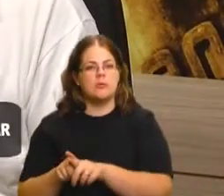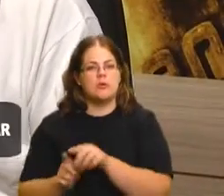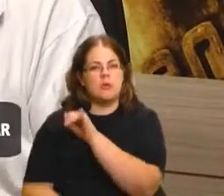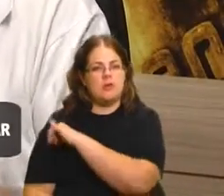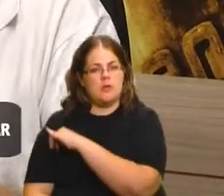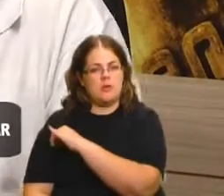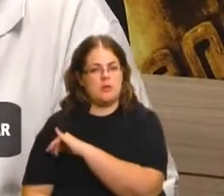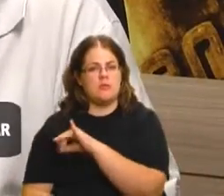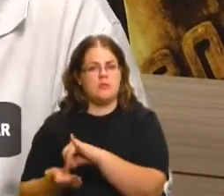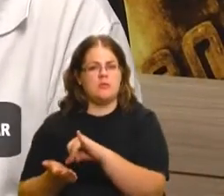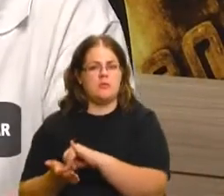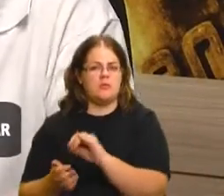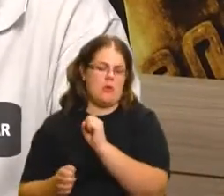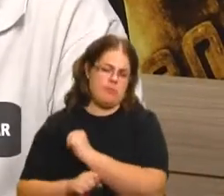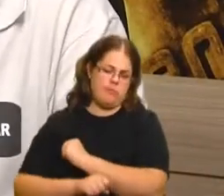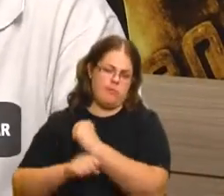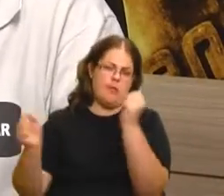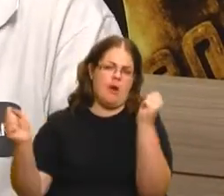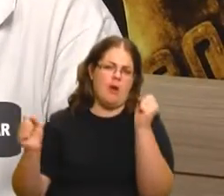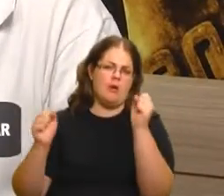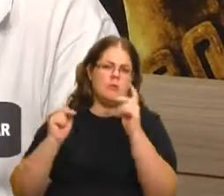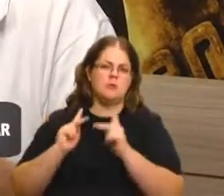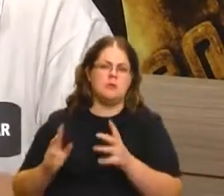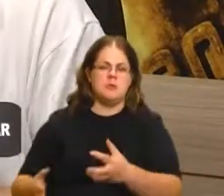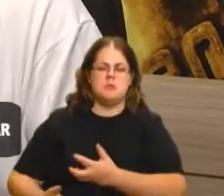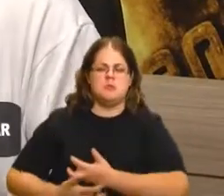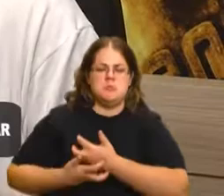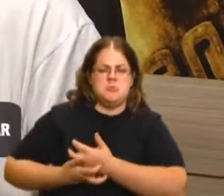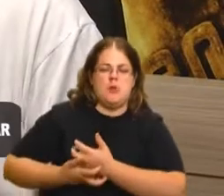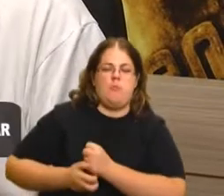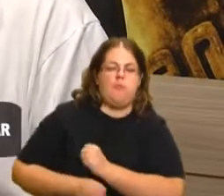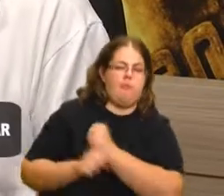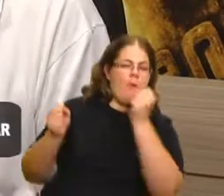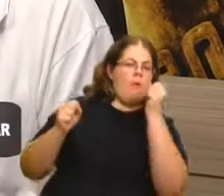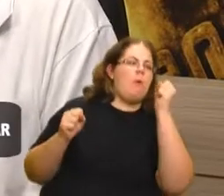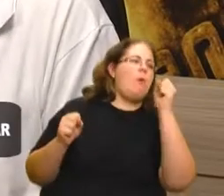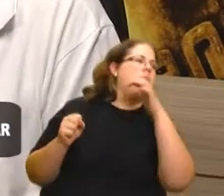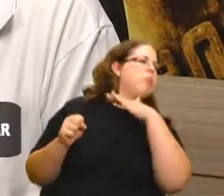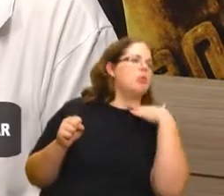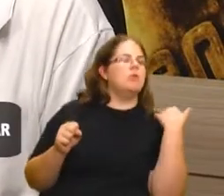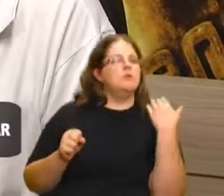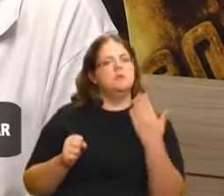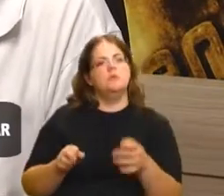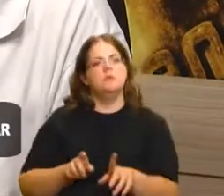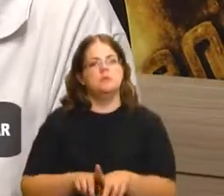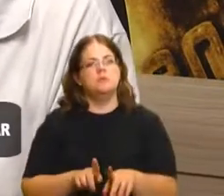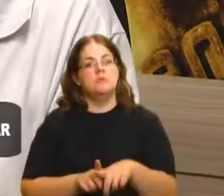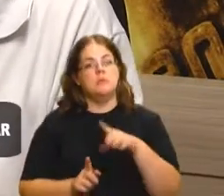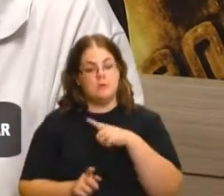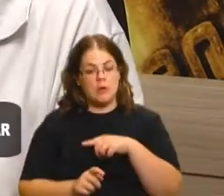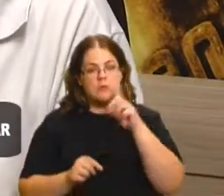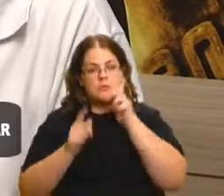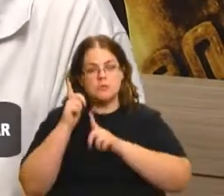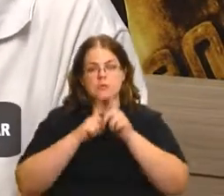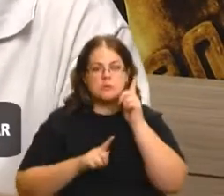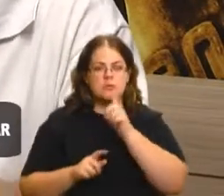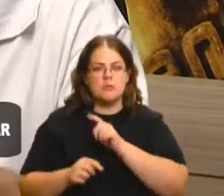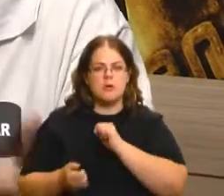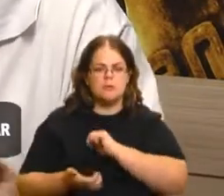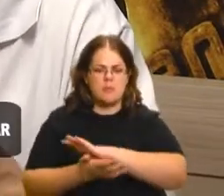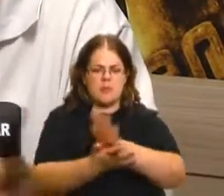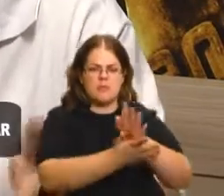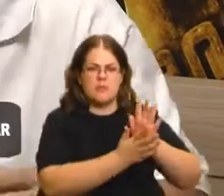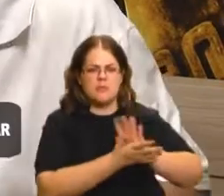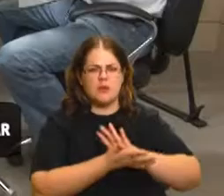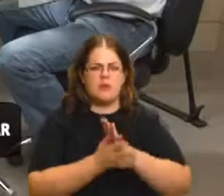Rio Centro, que também deu errado, a bomba explodiu no colo de quem a carregava, né? E que se tivesse tido sucesso, poderia